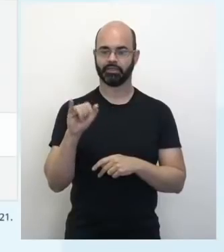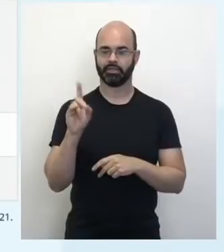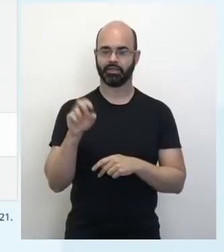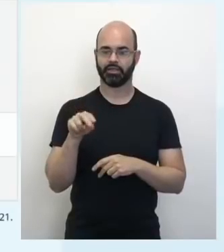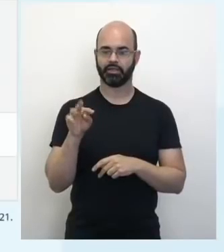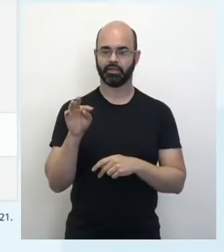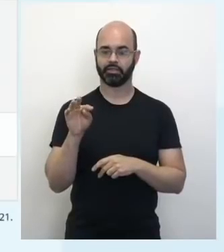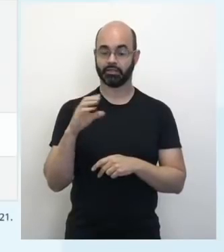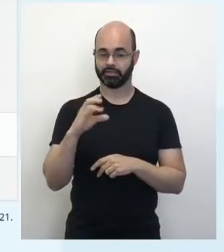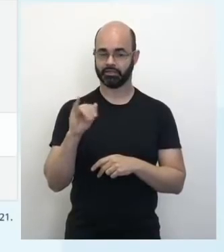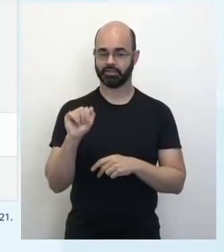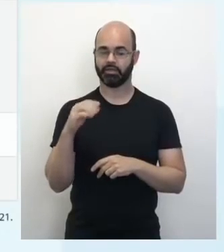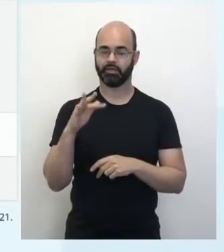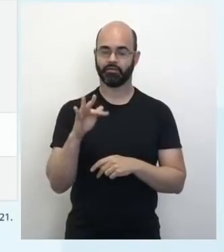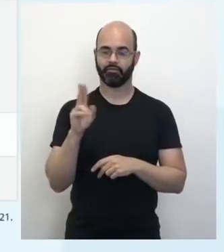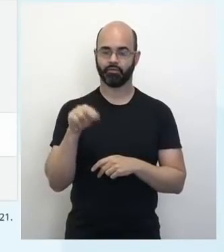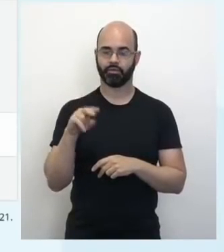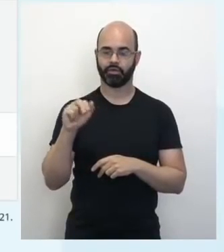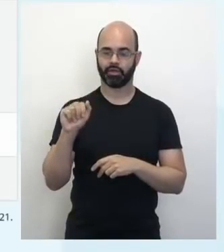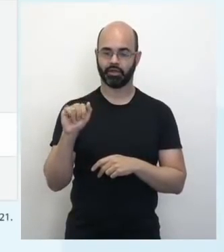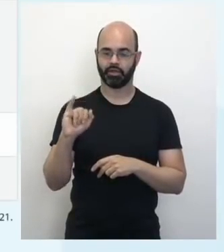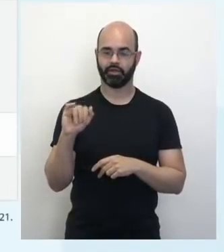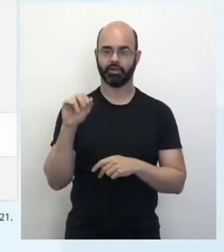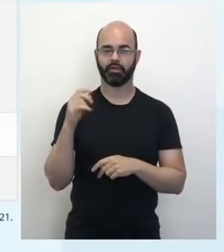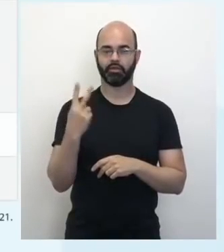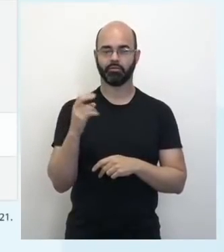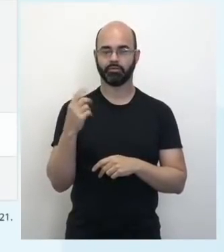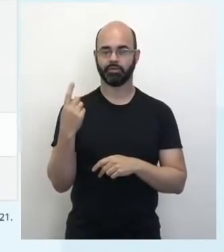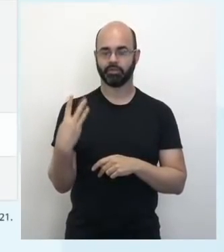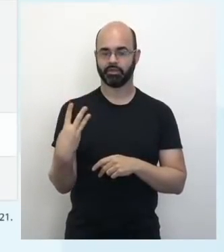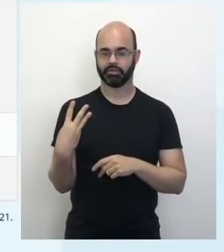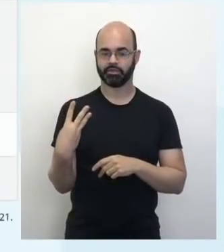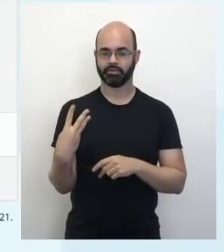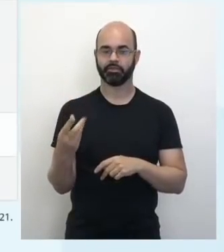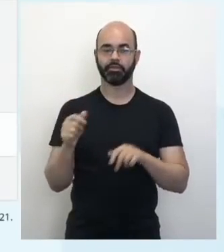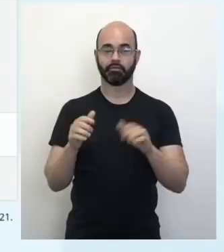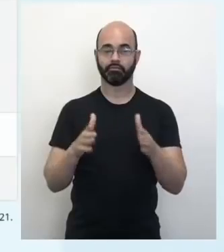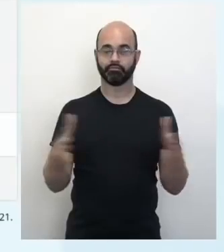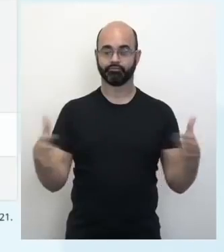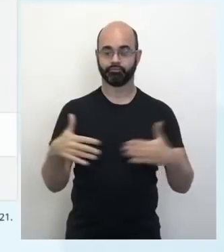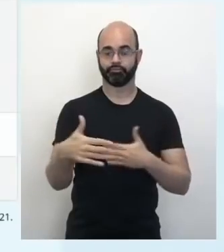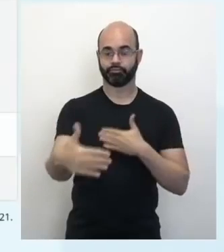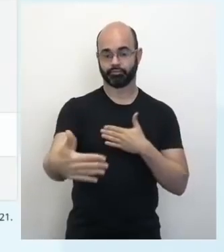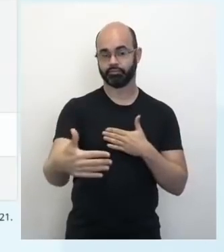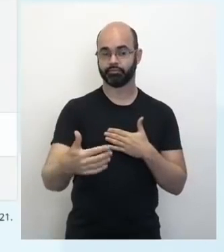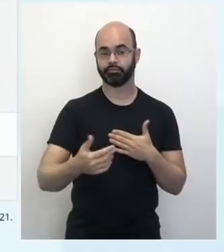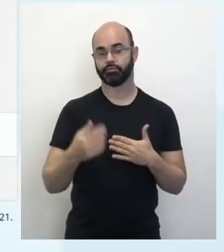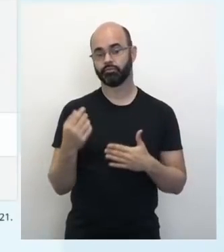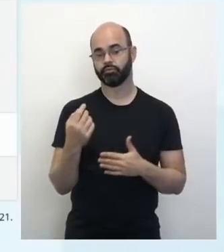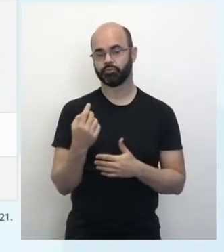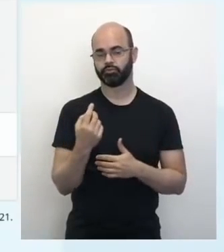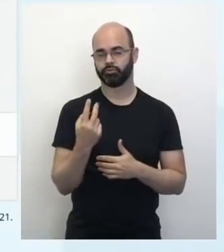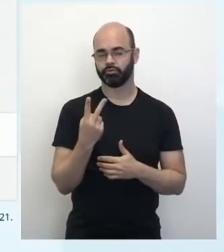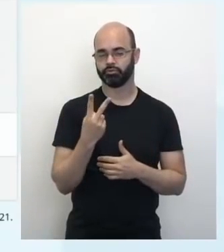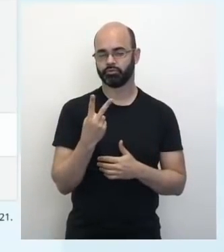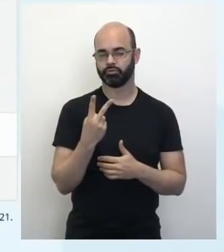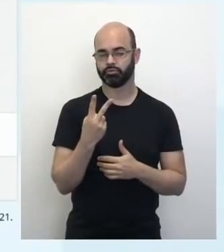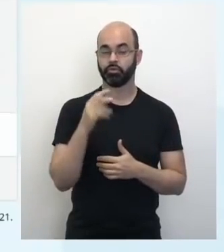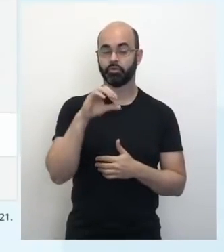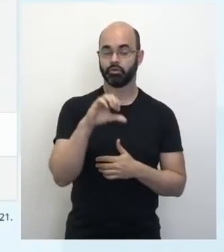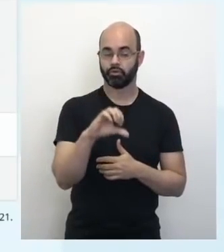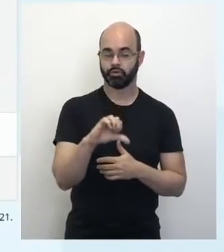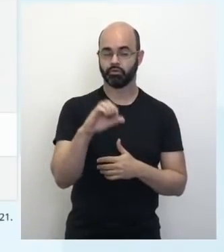2013. Tem uma dimensão aí de 906, né, um pouco mais de 906 hectares,